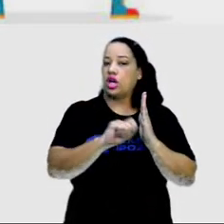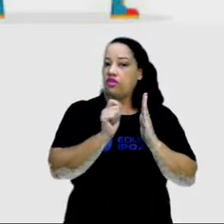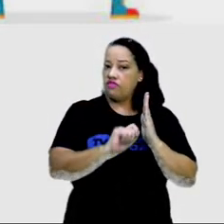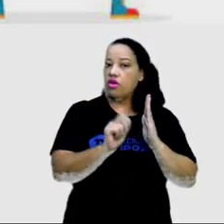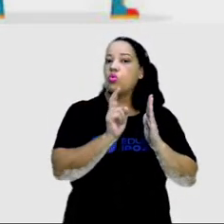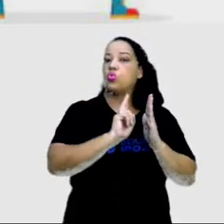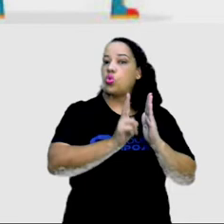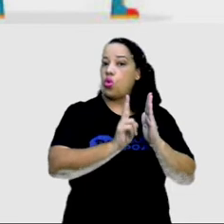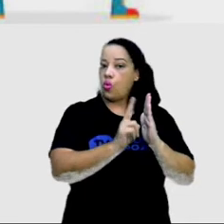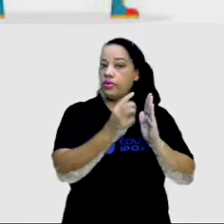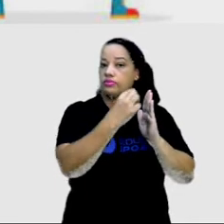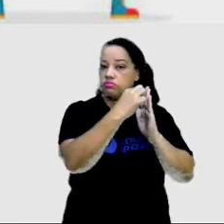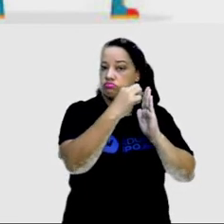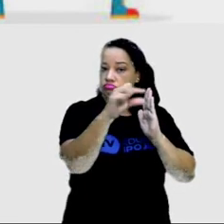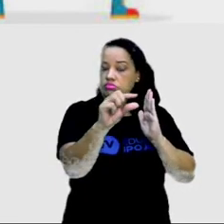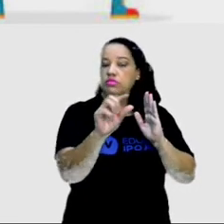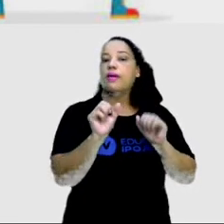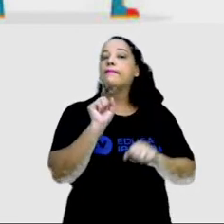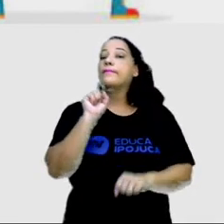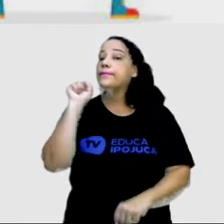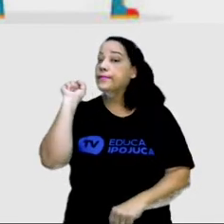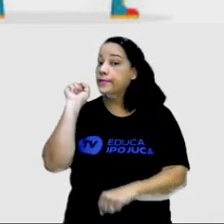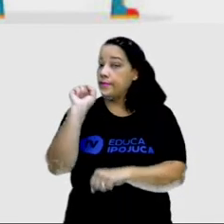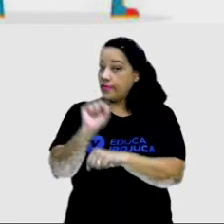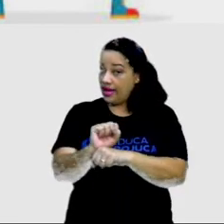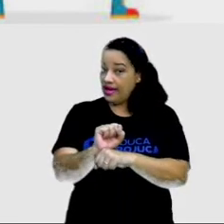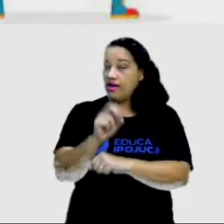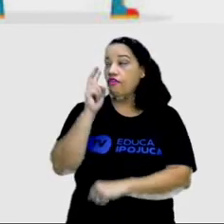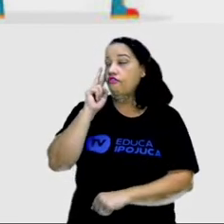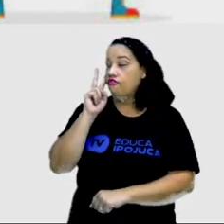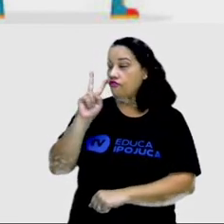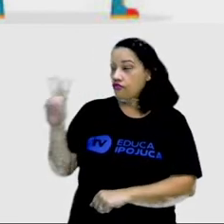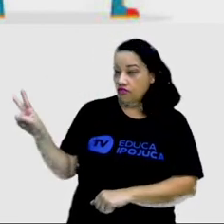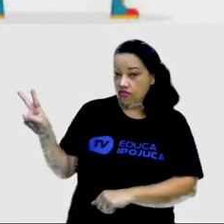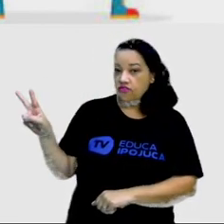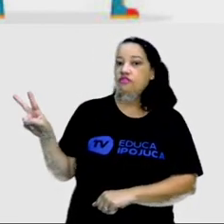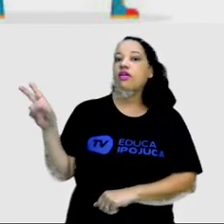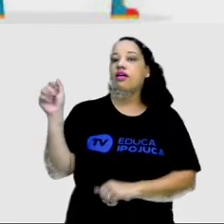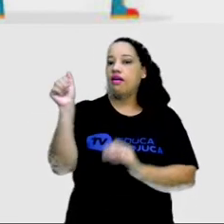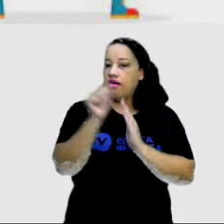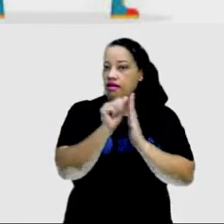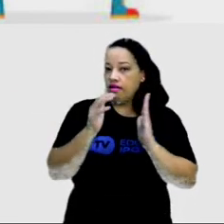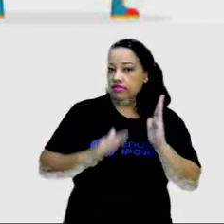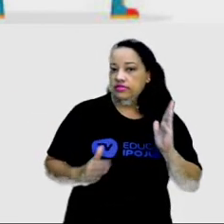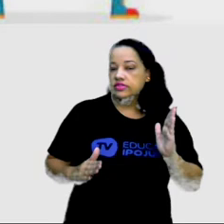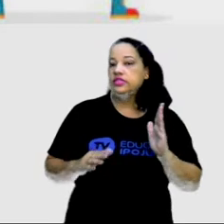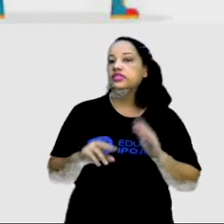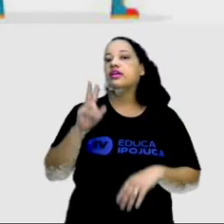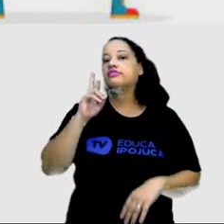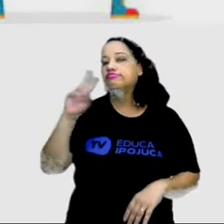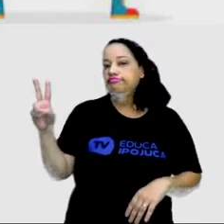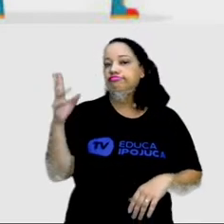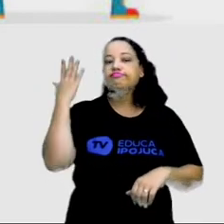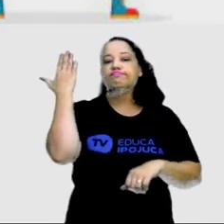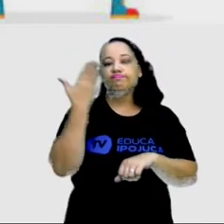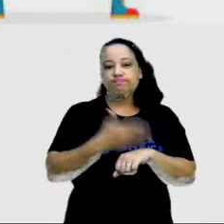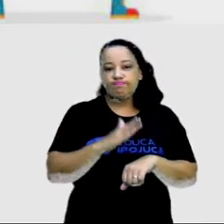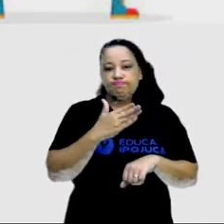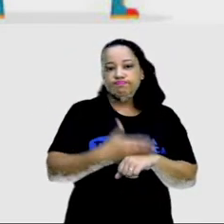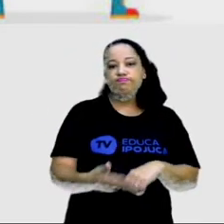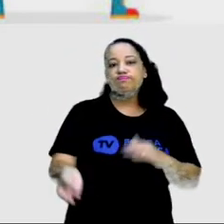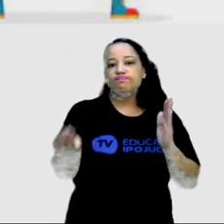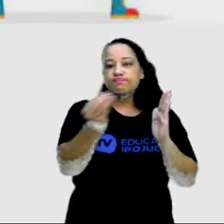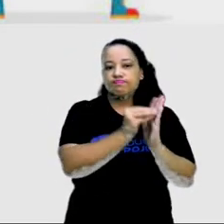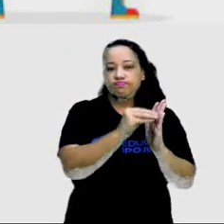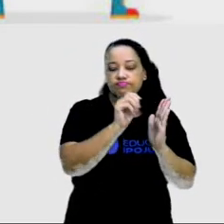lado. Eu quero que vocês, nesse momento, parem, olhem, visualizem essa atividade, façam o exercício no caderno e